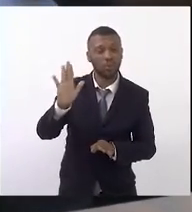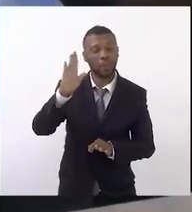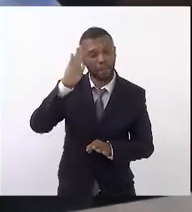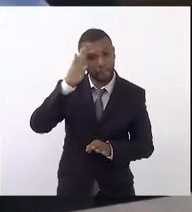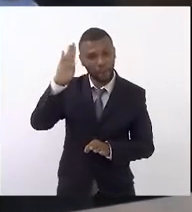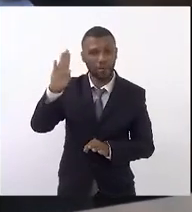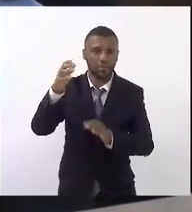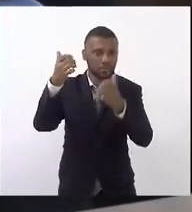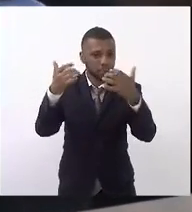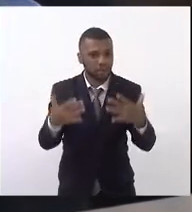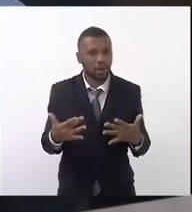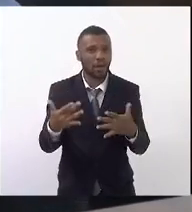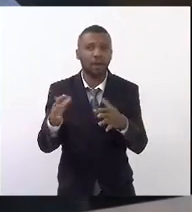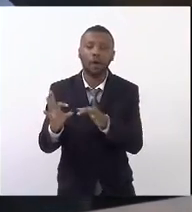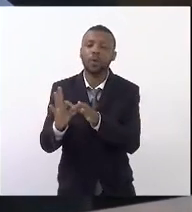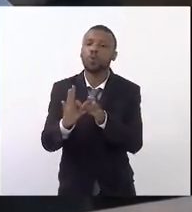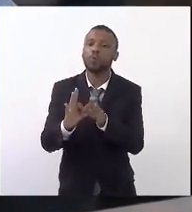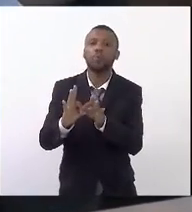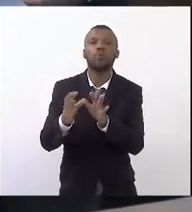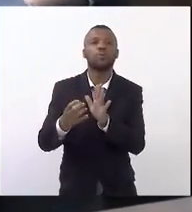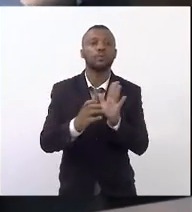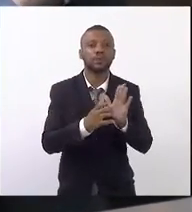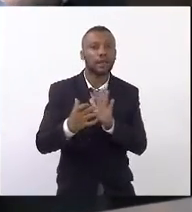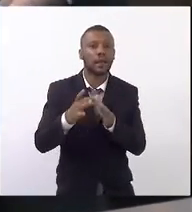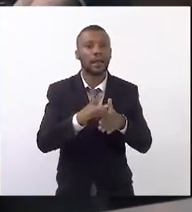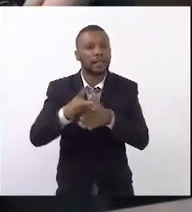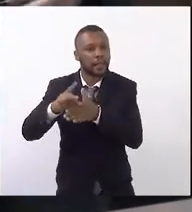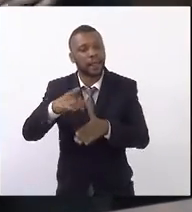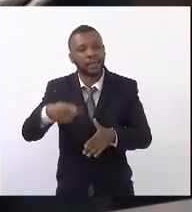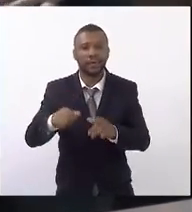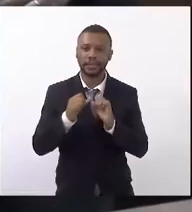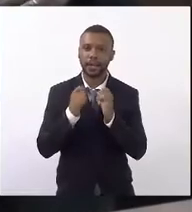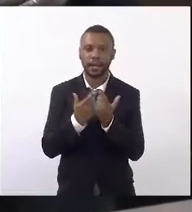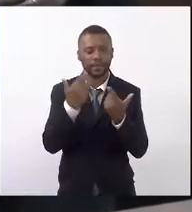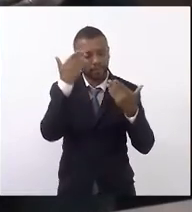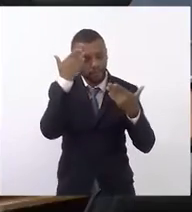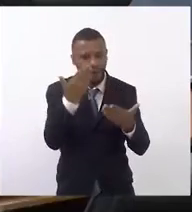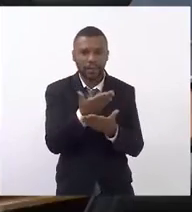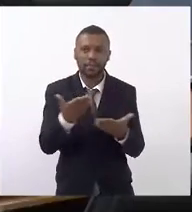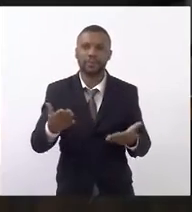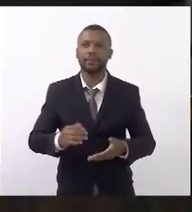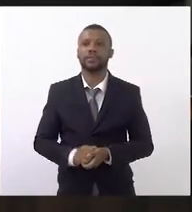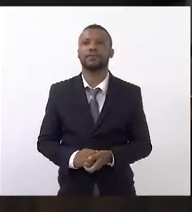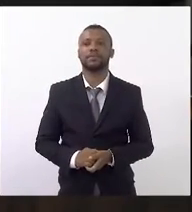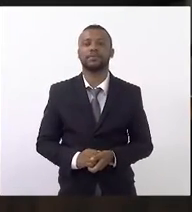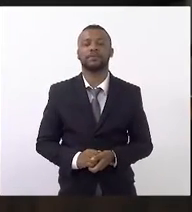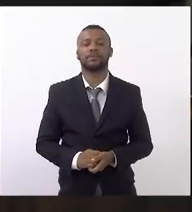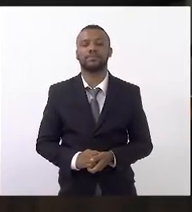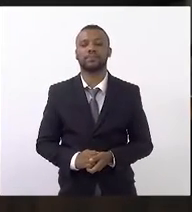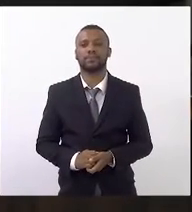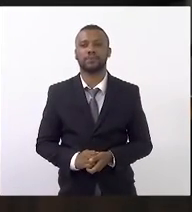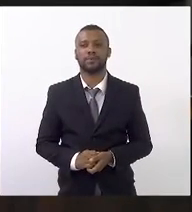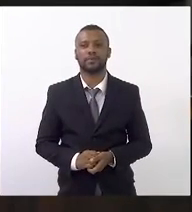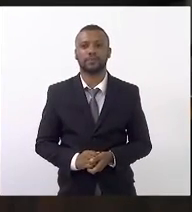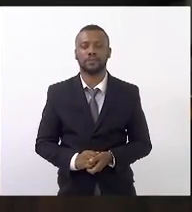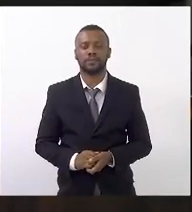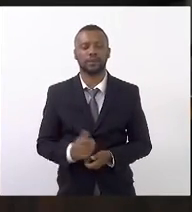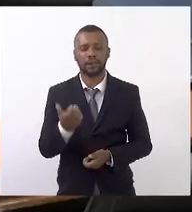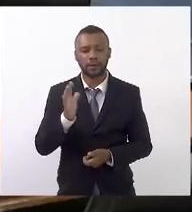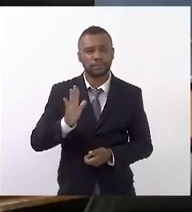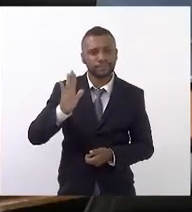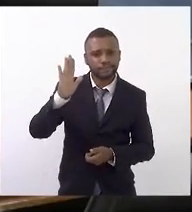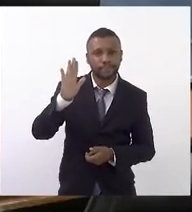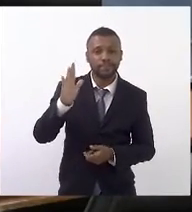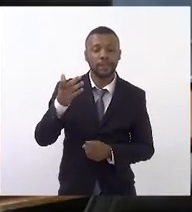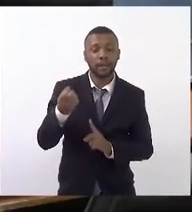para os deputados é uma honra liderar o partido aqui na Assembleia Legislativa do Estado do Rio de Janeiro. Obrigado a todos. É um prazer, deputado, ter Vossa Excelência na liderança. Não sei